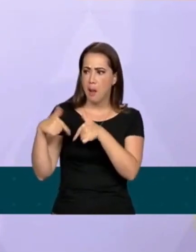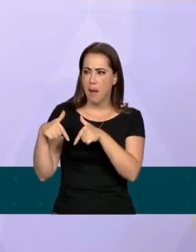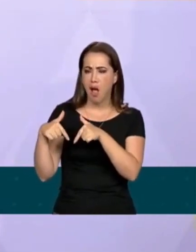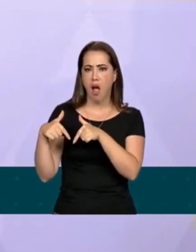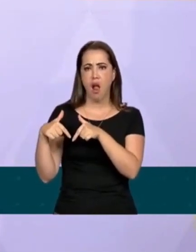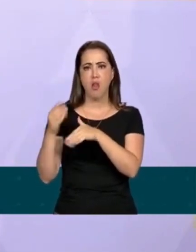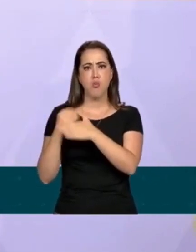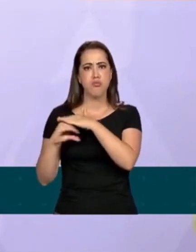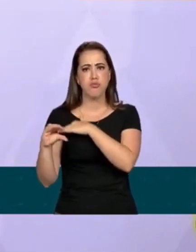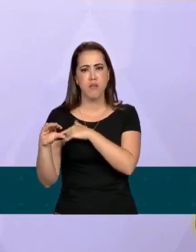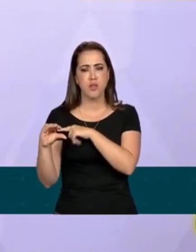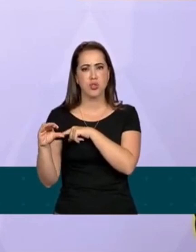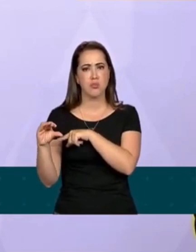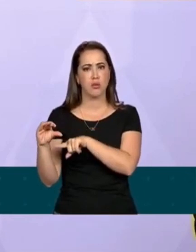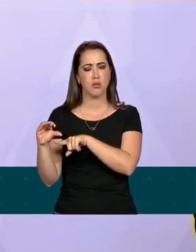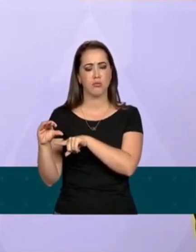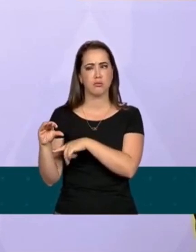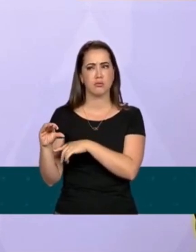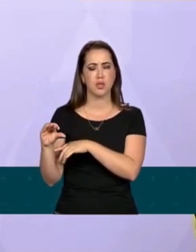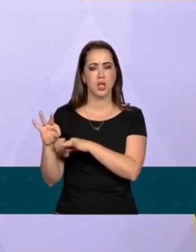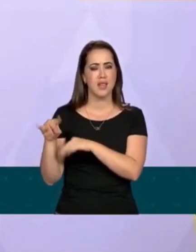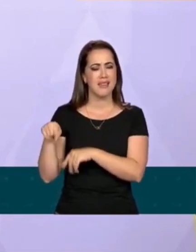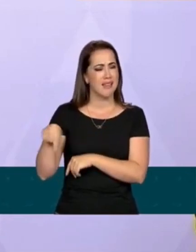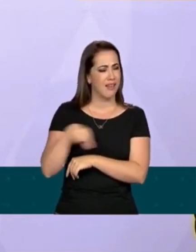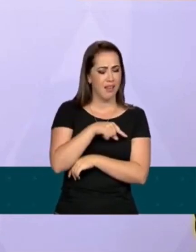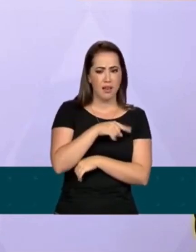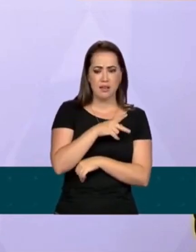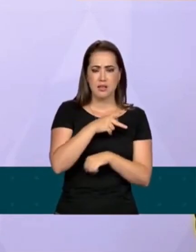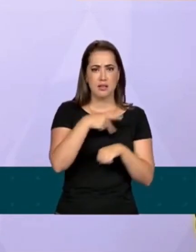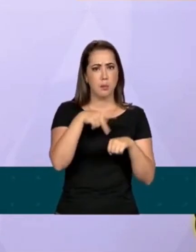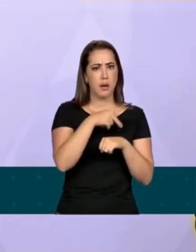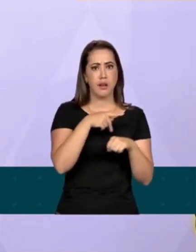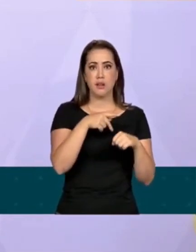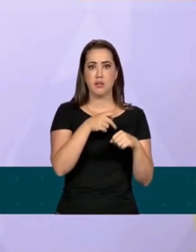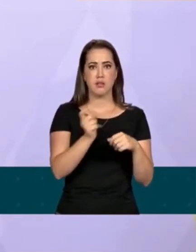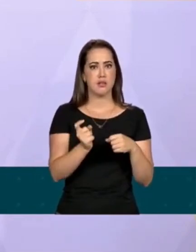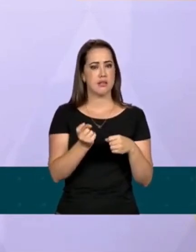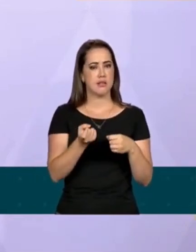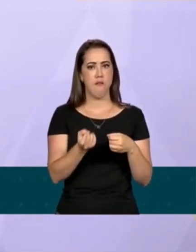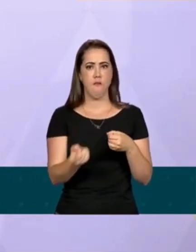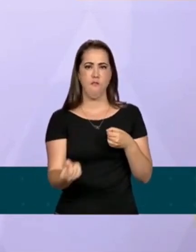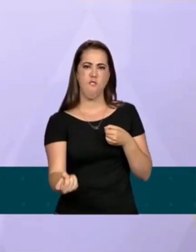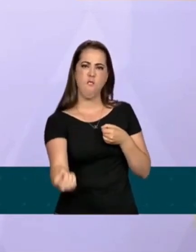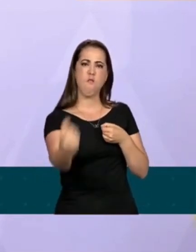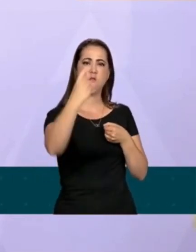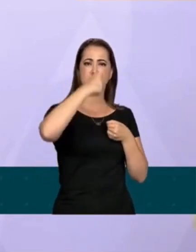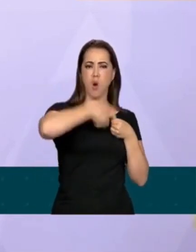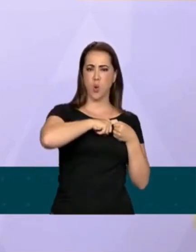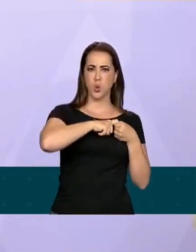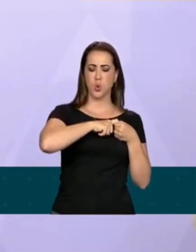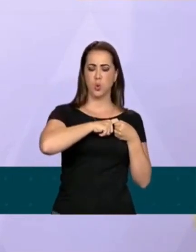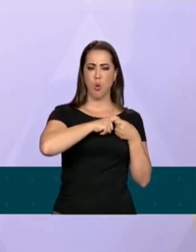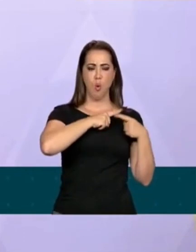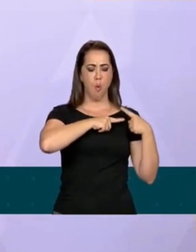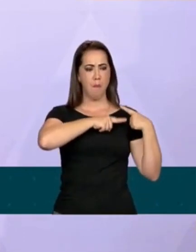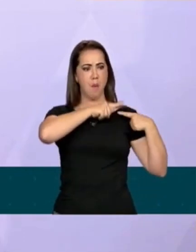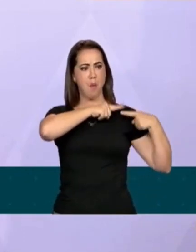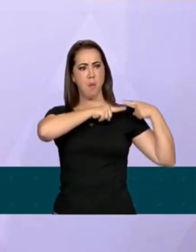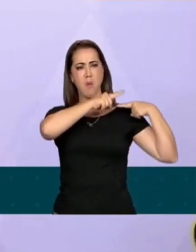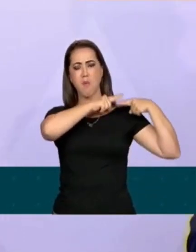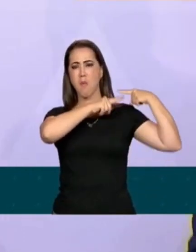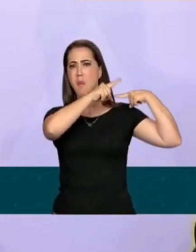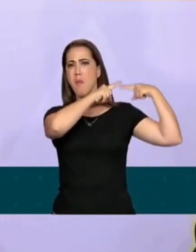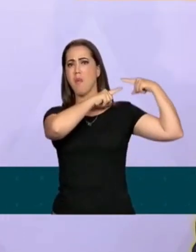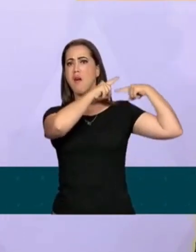ao investimento. Esse país sofreu um retrocesso que eu diria que